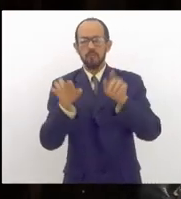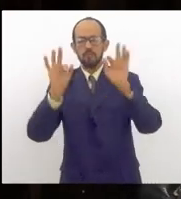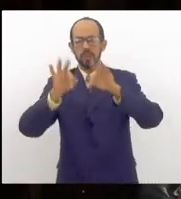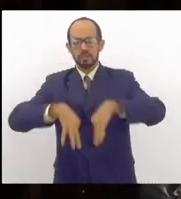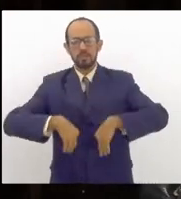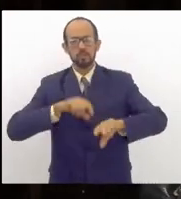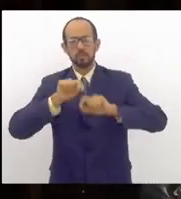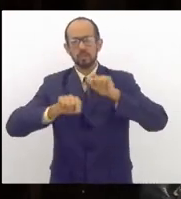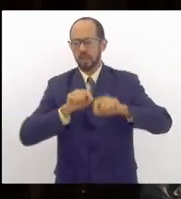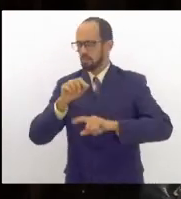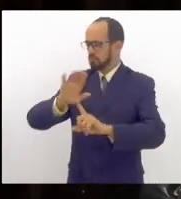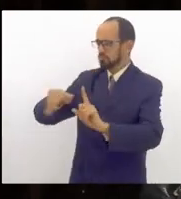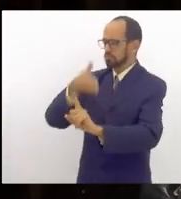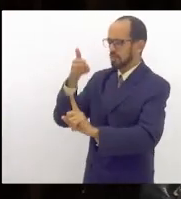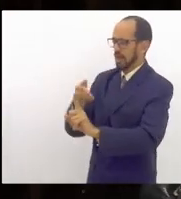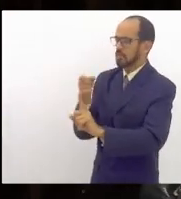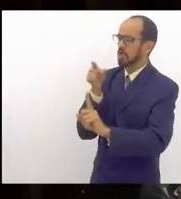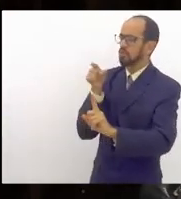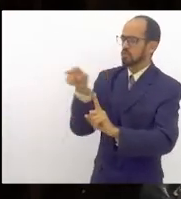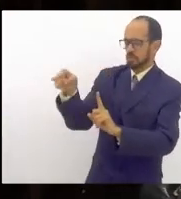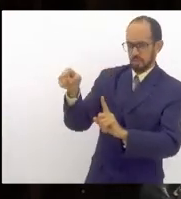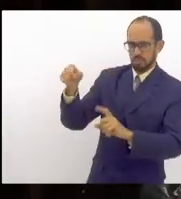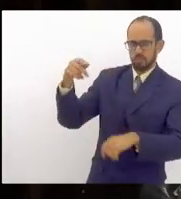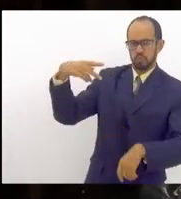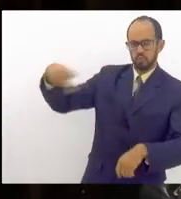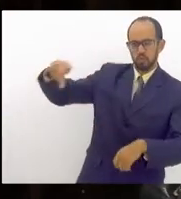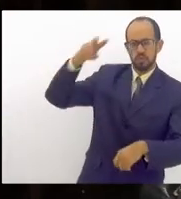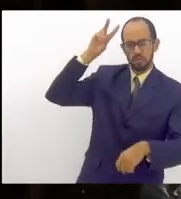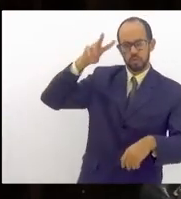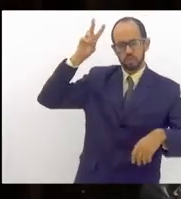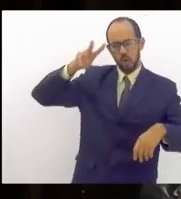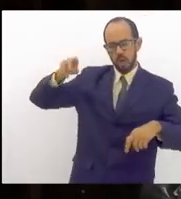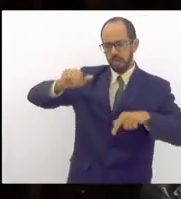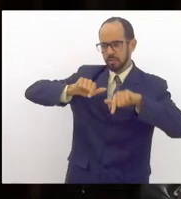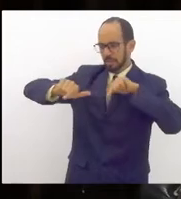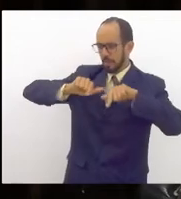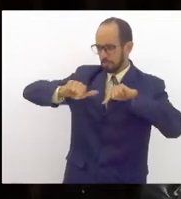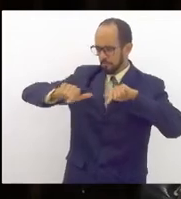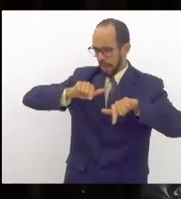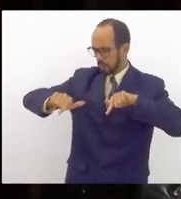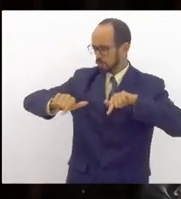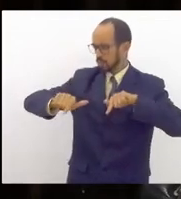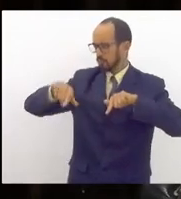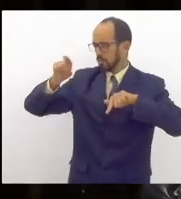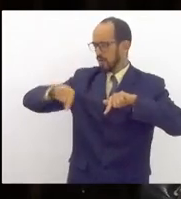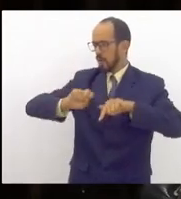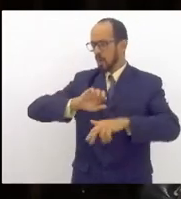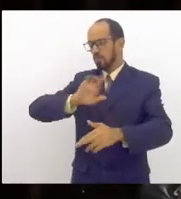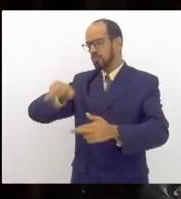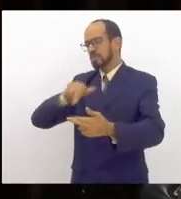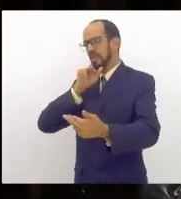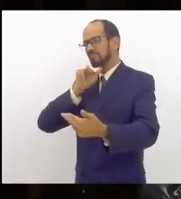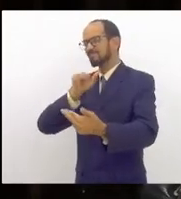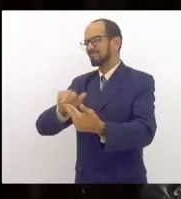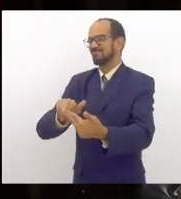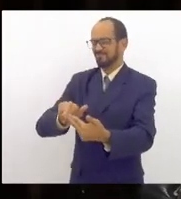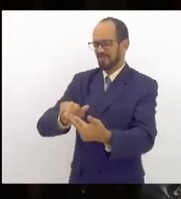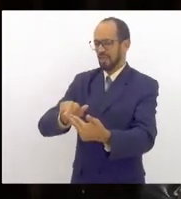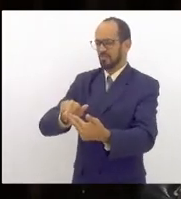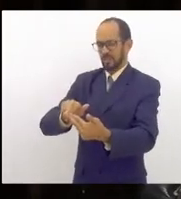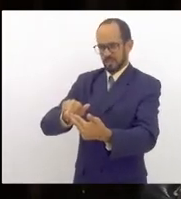fazer uma homenagem a você por sua história por seu trabalho por tudo que você representa e continua representando